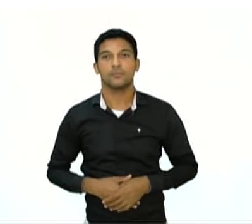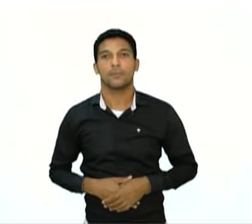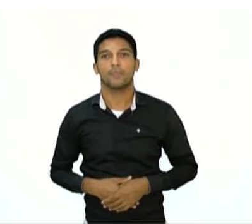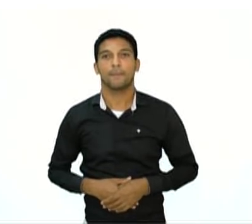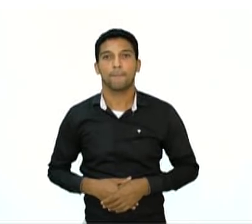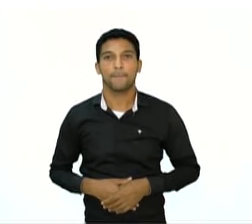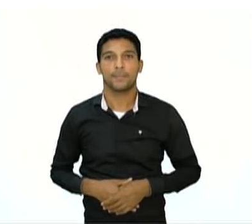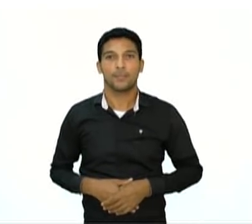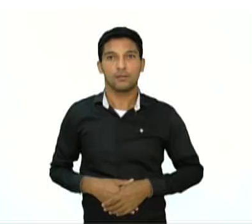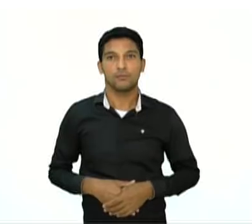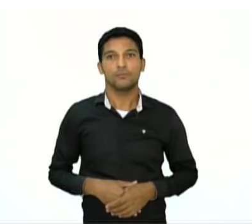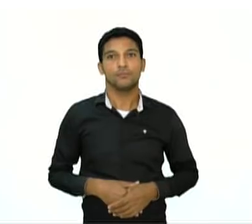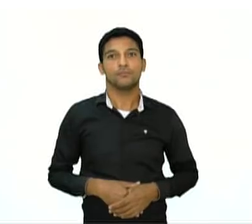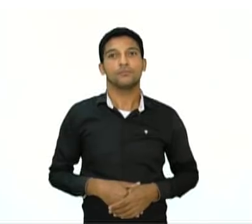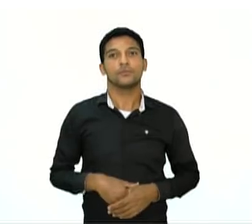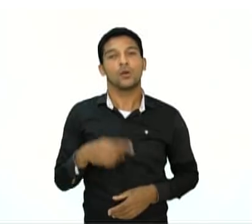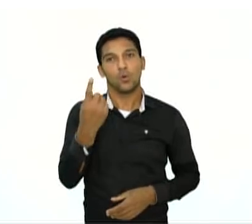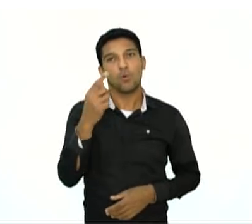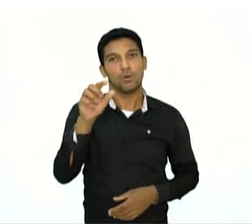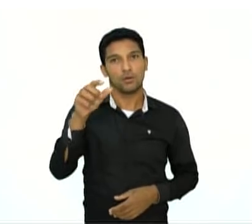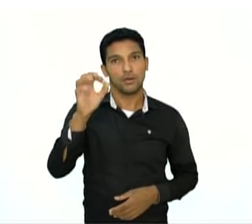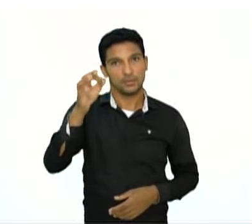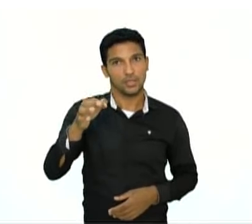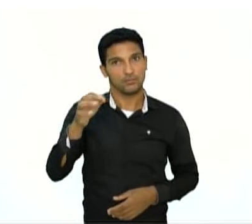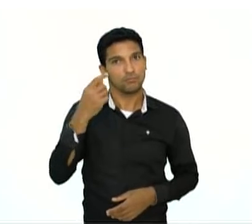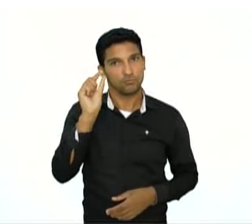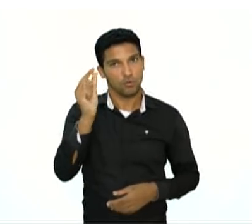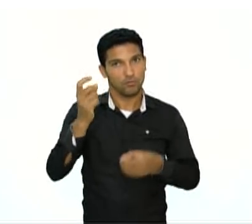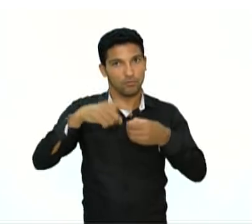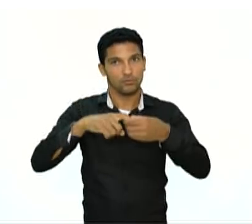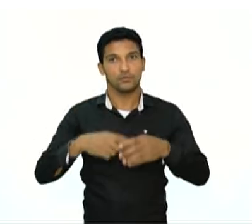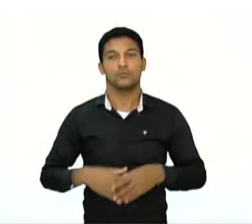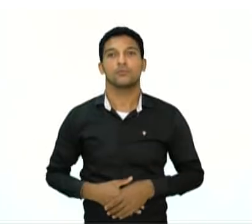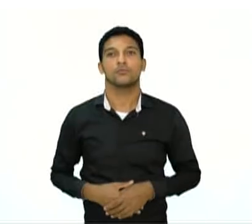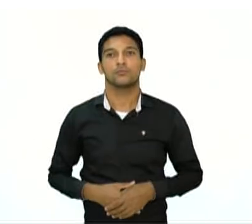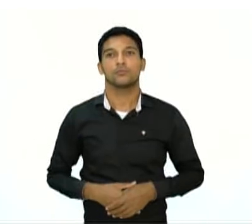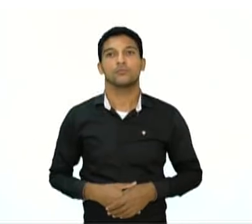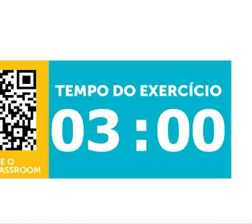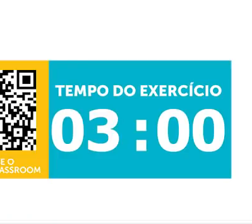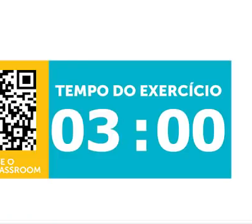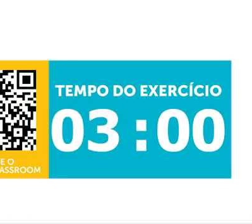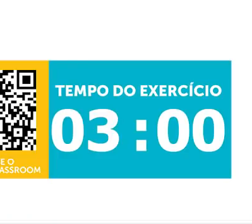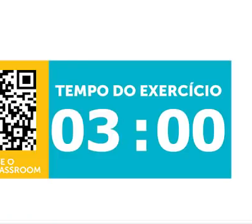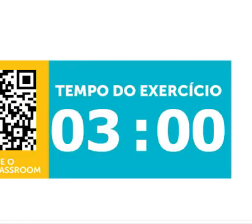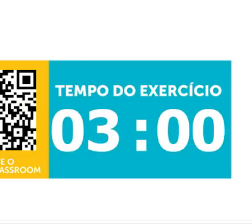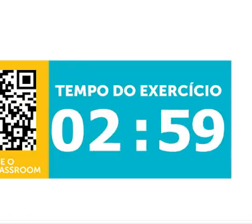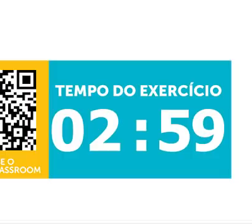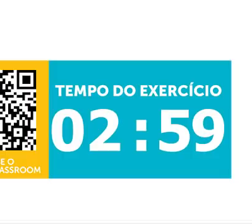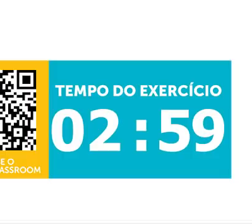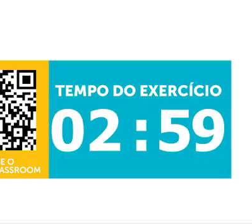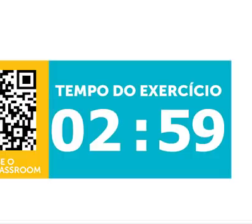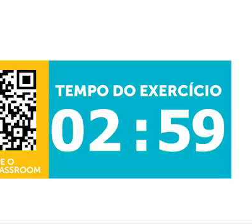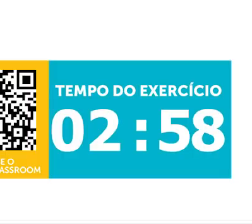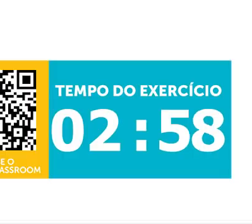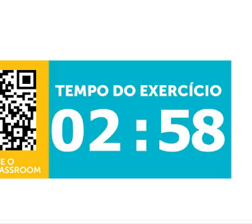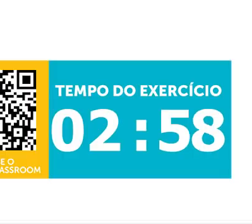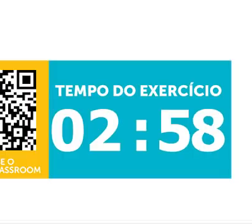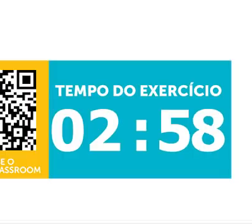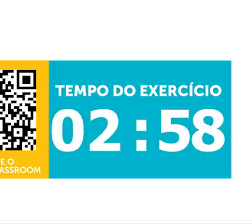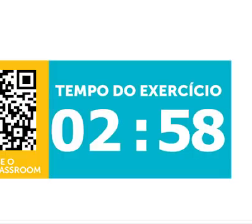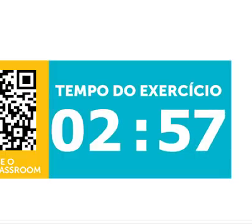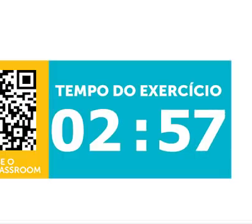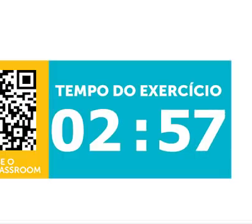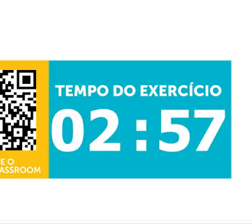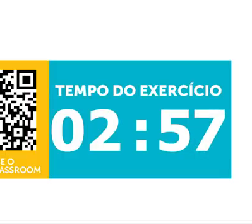e inclusive a província do Paraná. Um dos ícones, um dos líderes do abolicionismo no nosso estado,